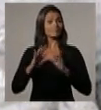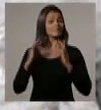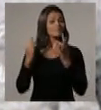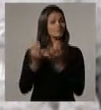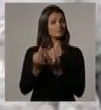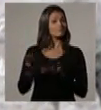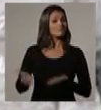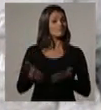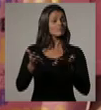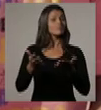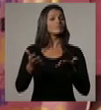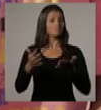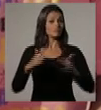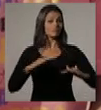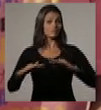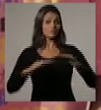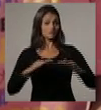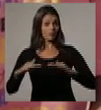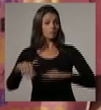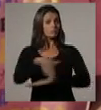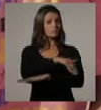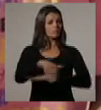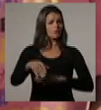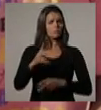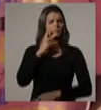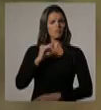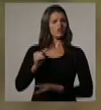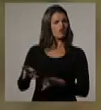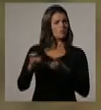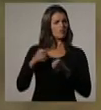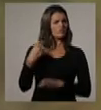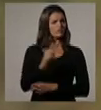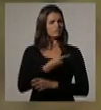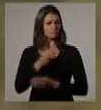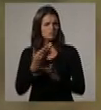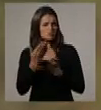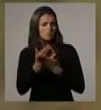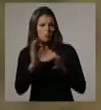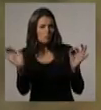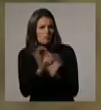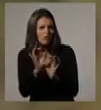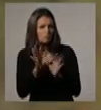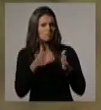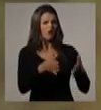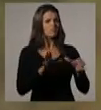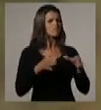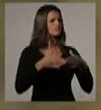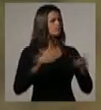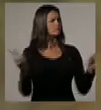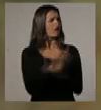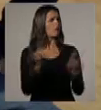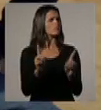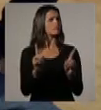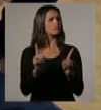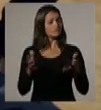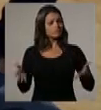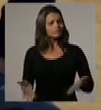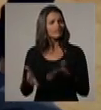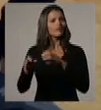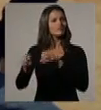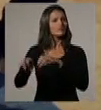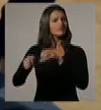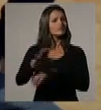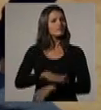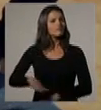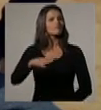domingo o p dele era uma pessoa que Coba muito da você estudasse você não tinha que participar do grupo investiam